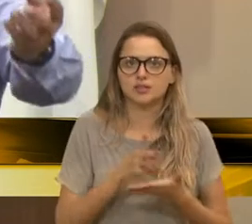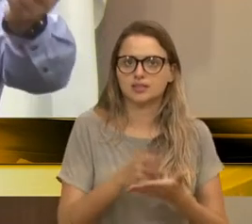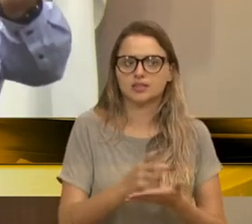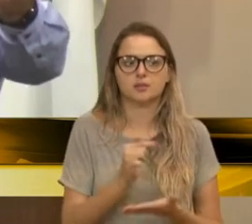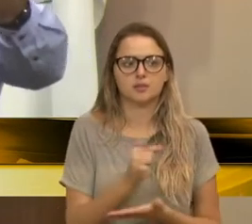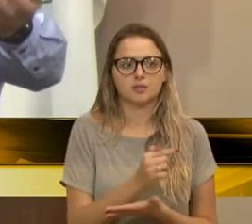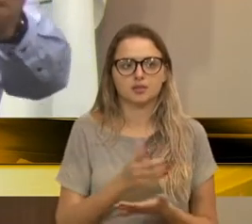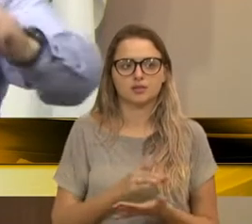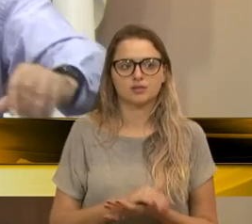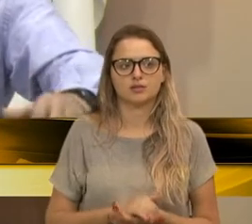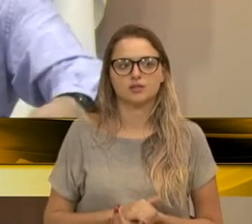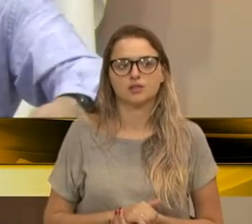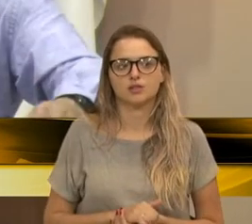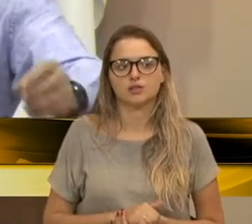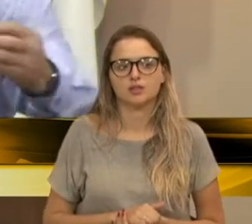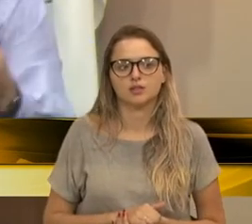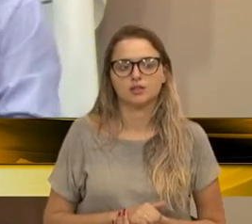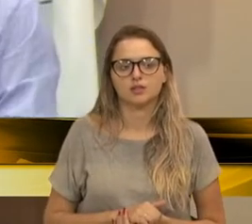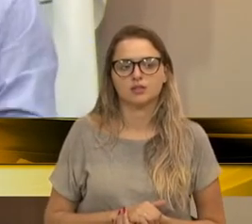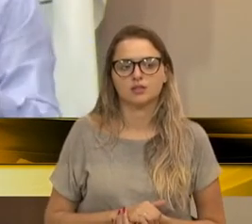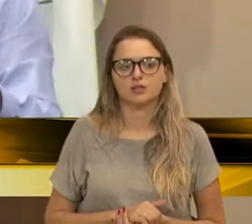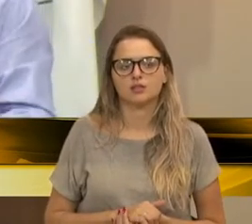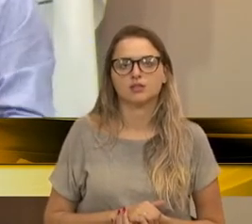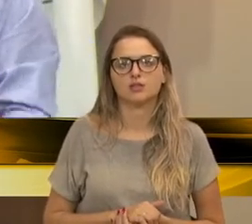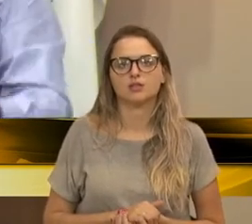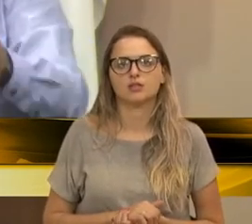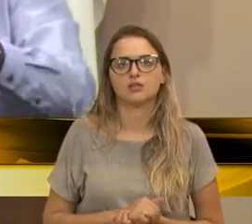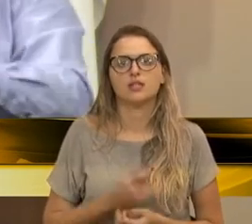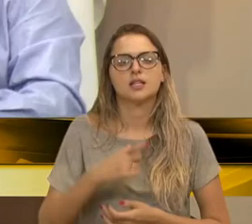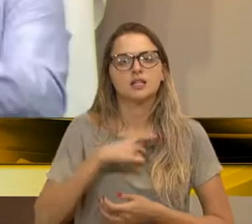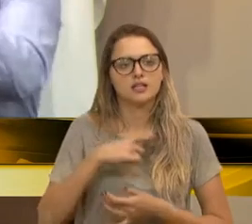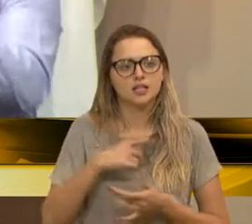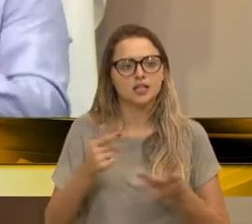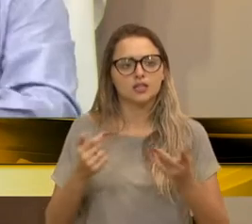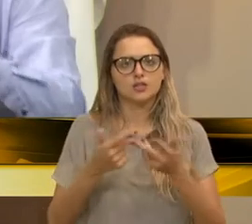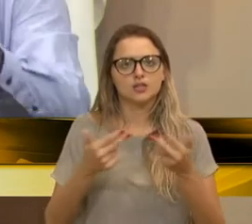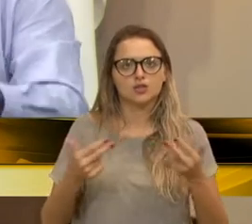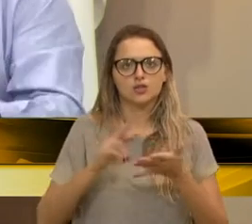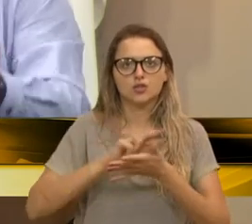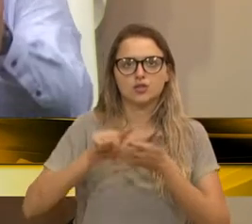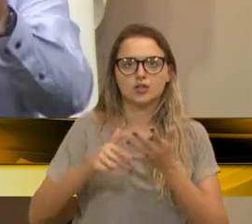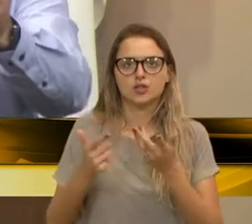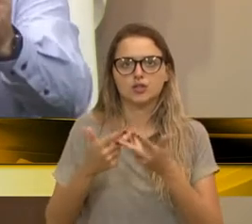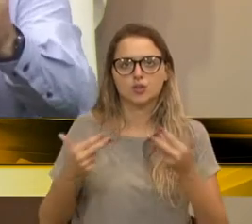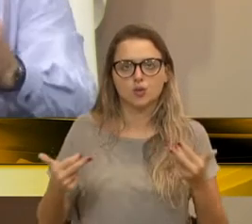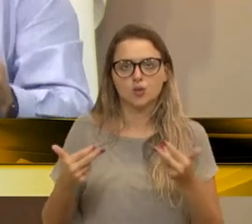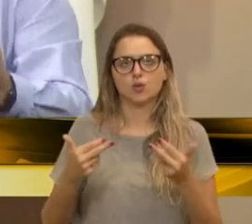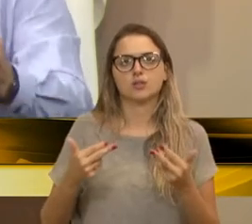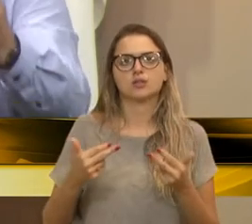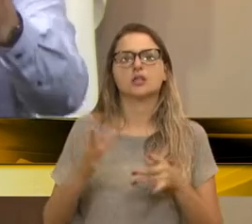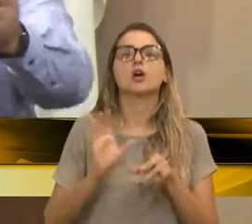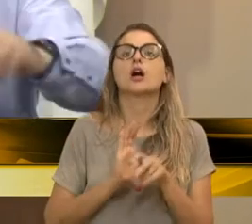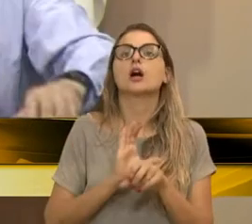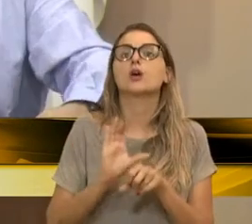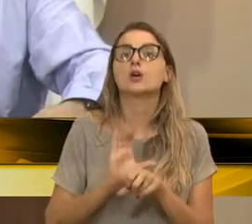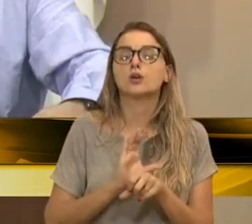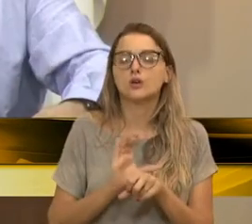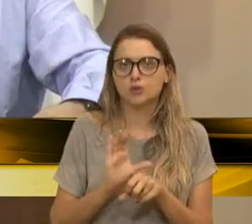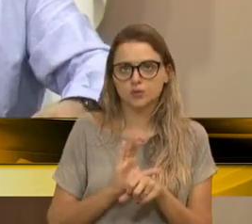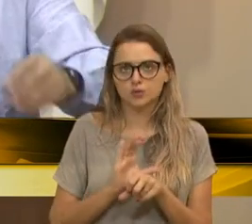você é retirado o mínimo, vereador Betão, conquistado uma conquista, como eu já li ali de 88, uma coisa